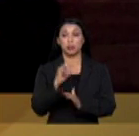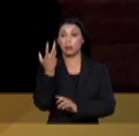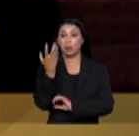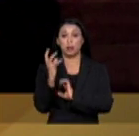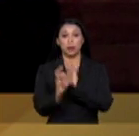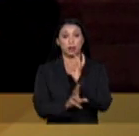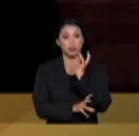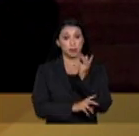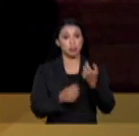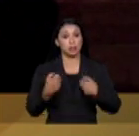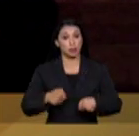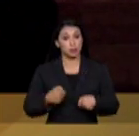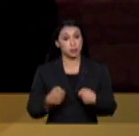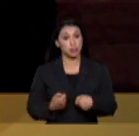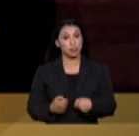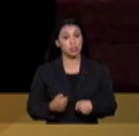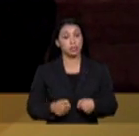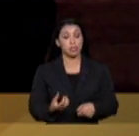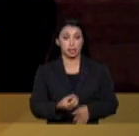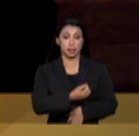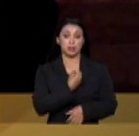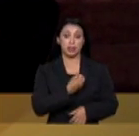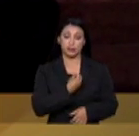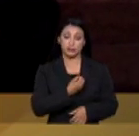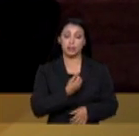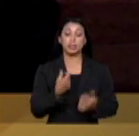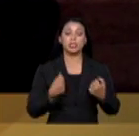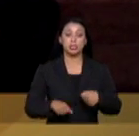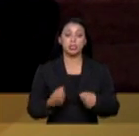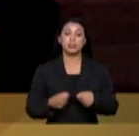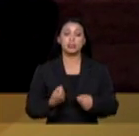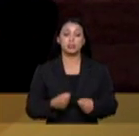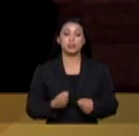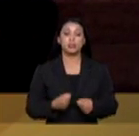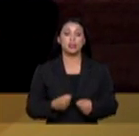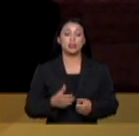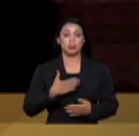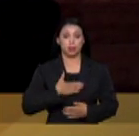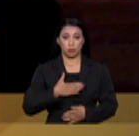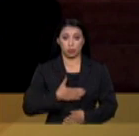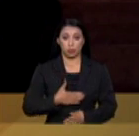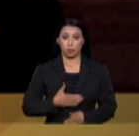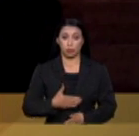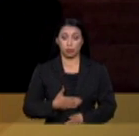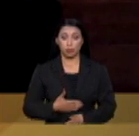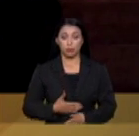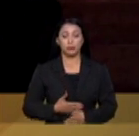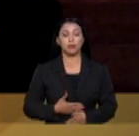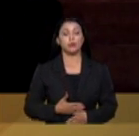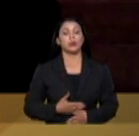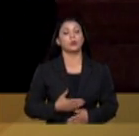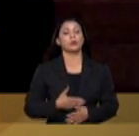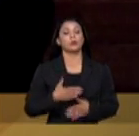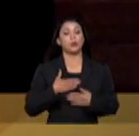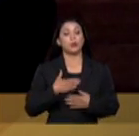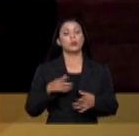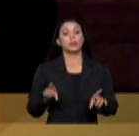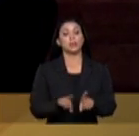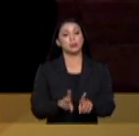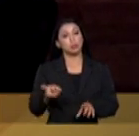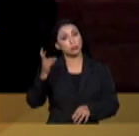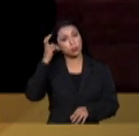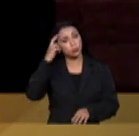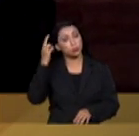necessários a seu bem-estar e as necessárias à sua reprodução física e cultural segundo seus usos costumes